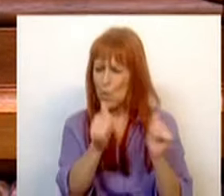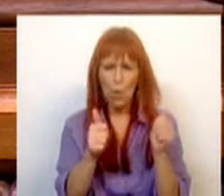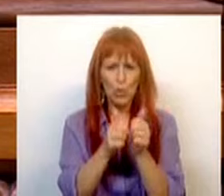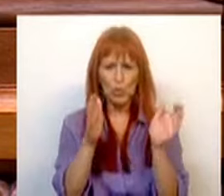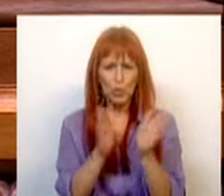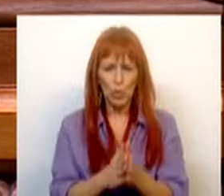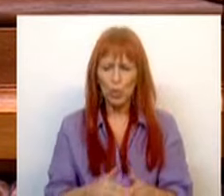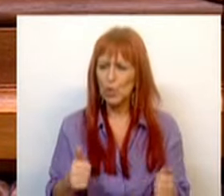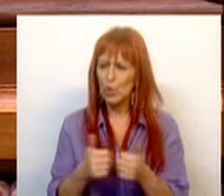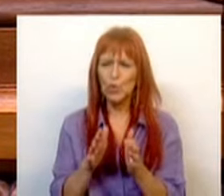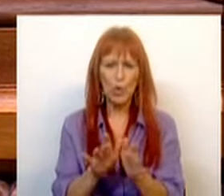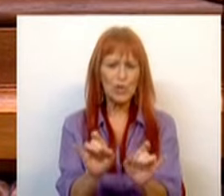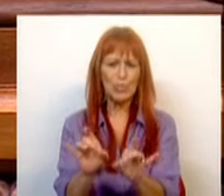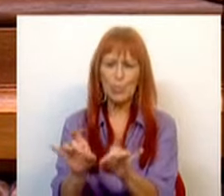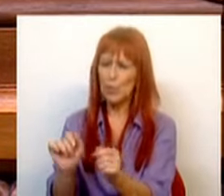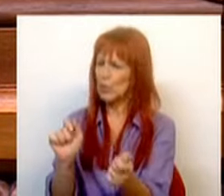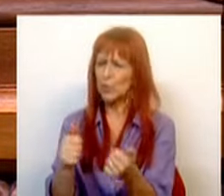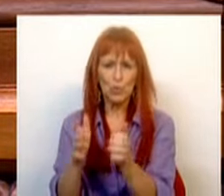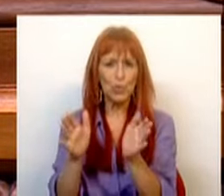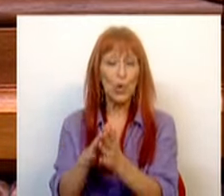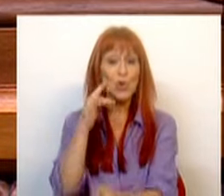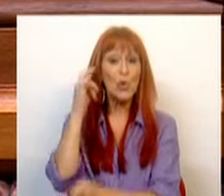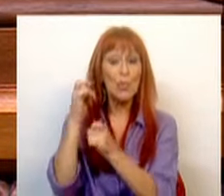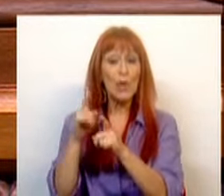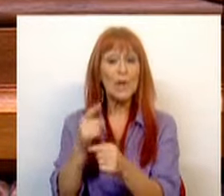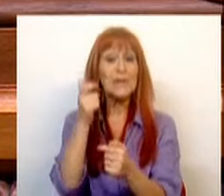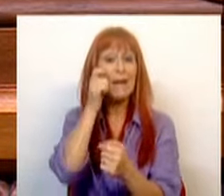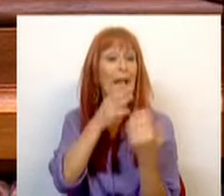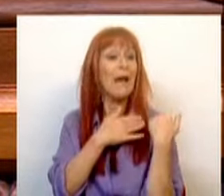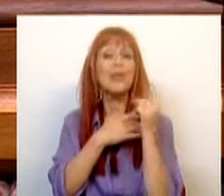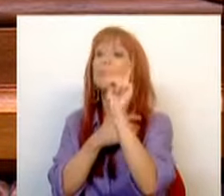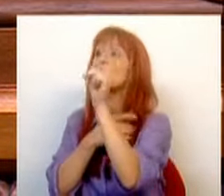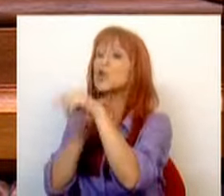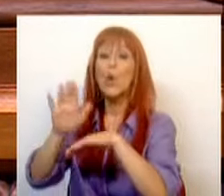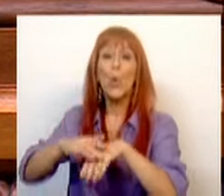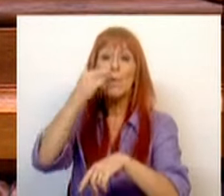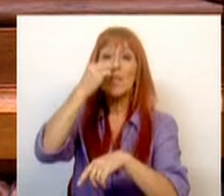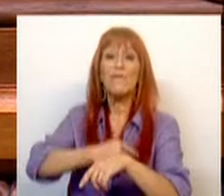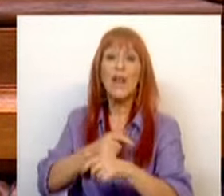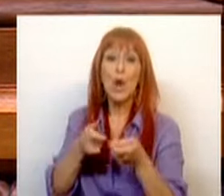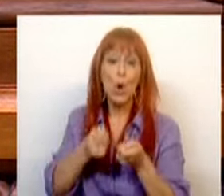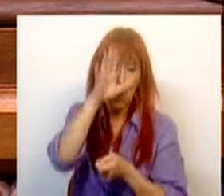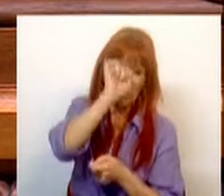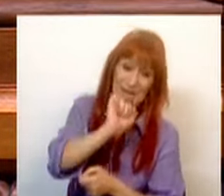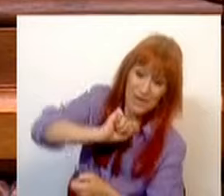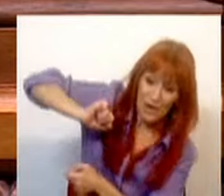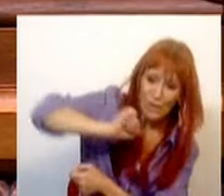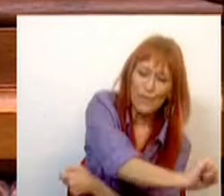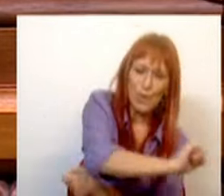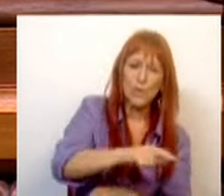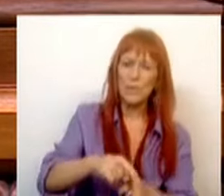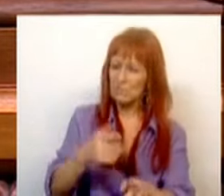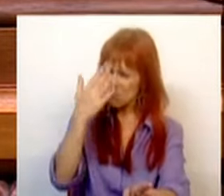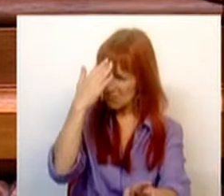de todos dispensar e de procurar quem responsabilizar pelos fracassos da sua governação que já